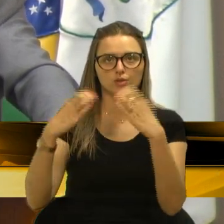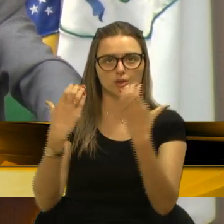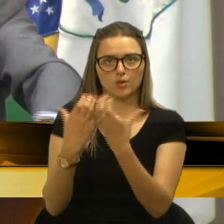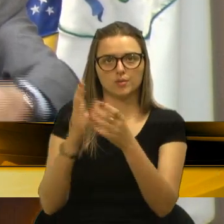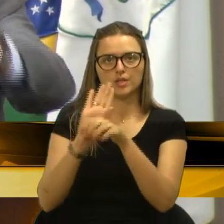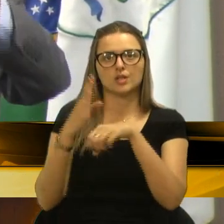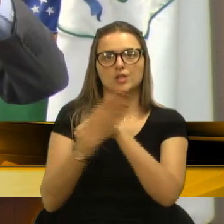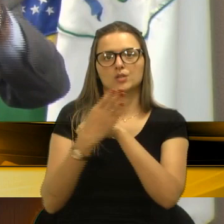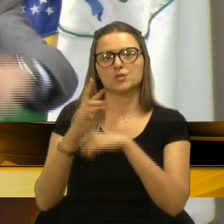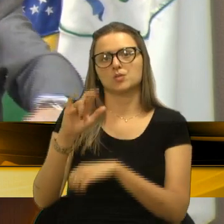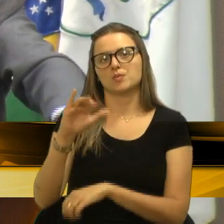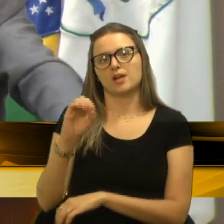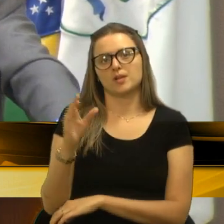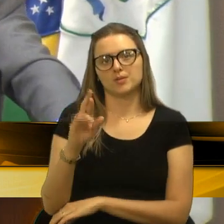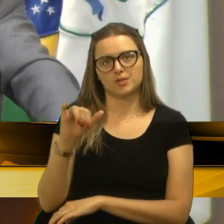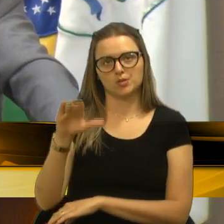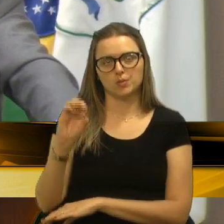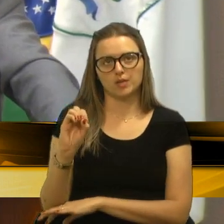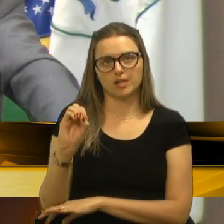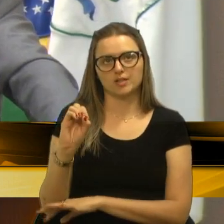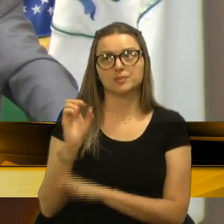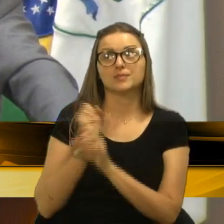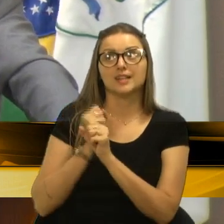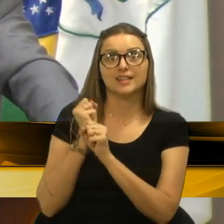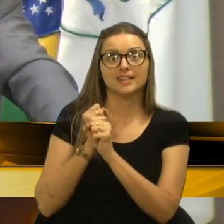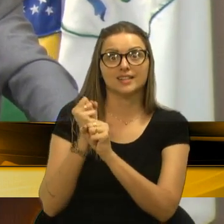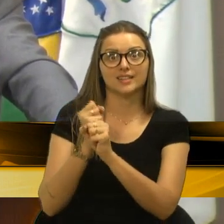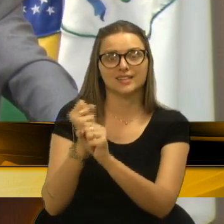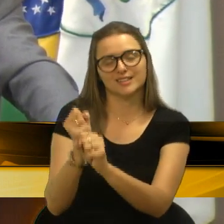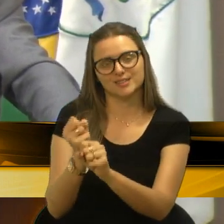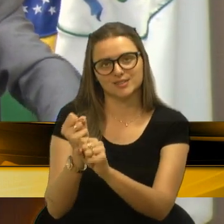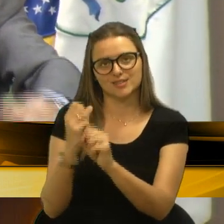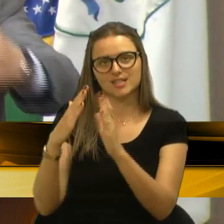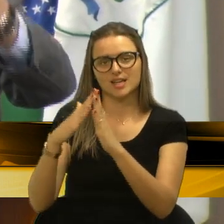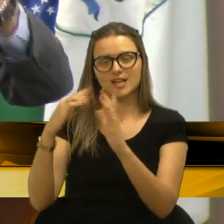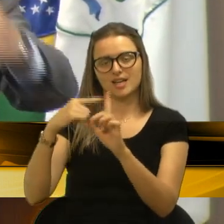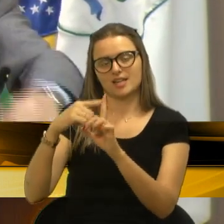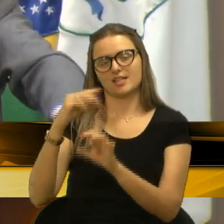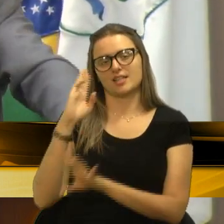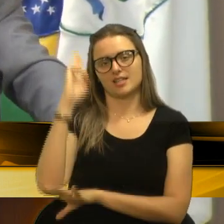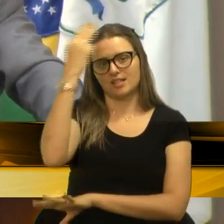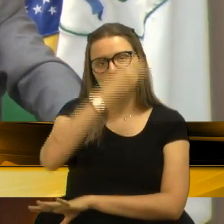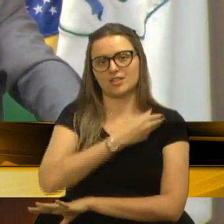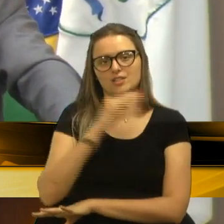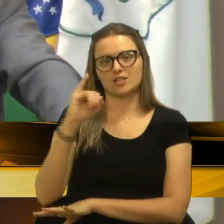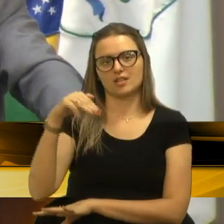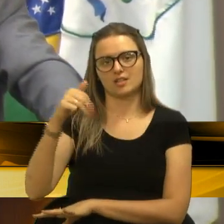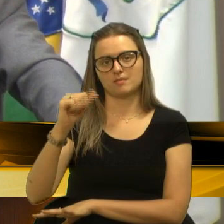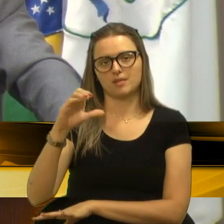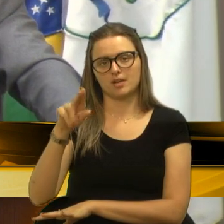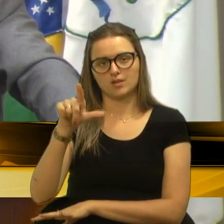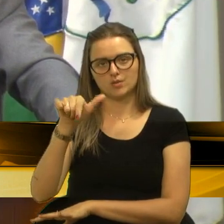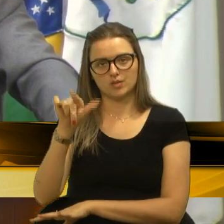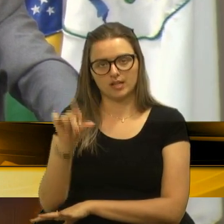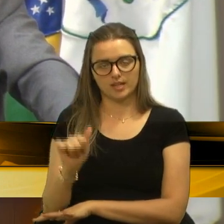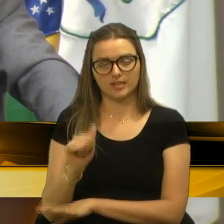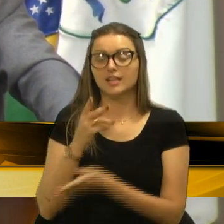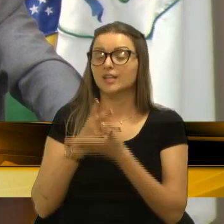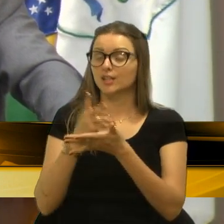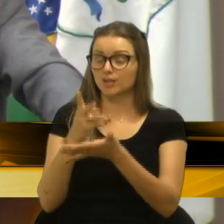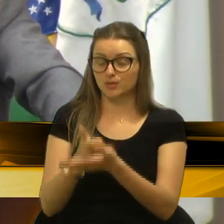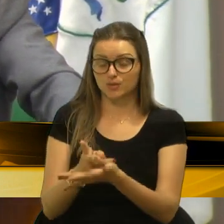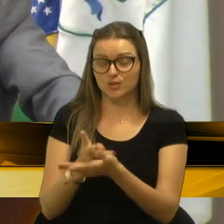Então, vida longa à Paróquia Imaculada Conceição e que continue escrevendo